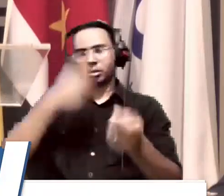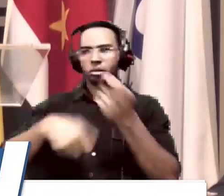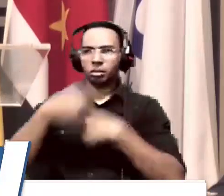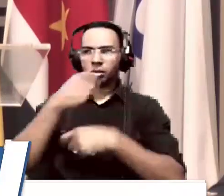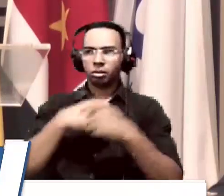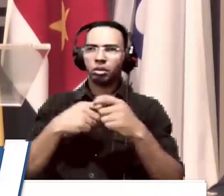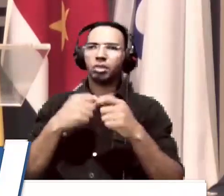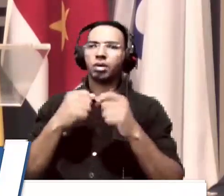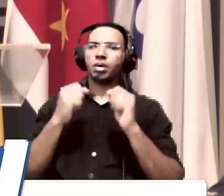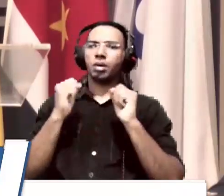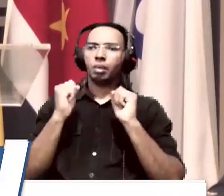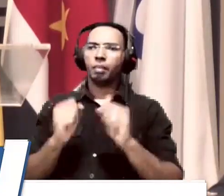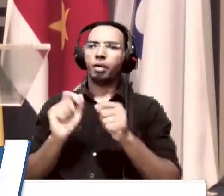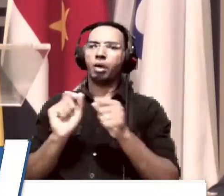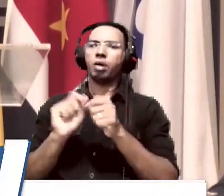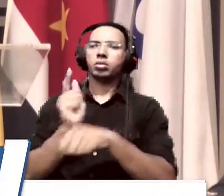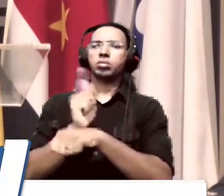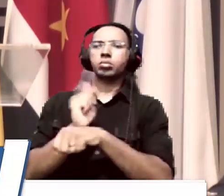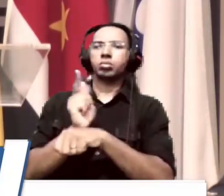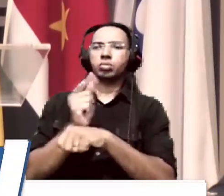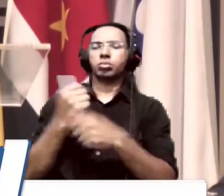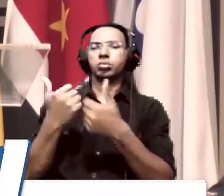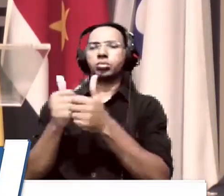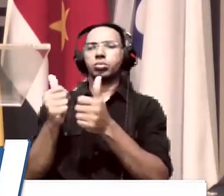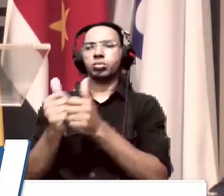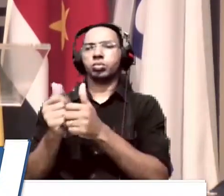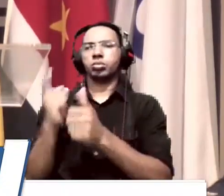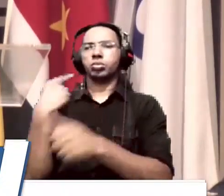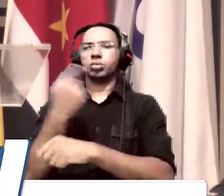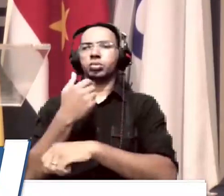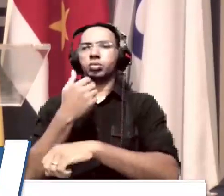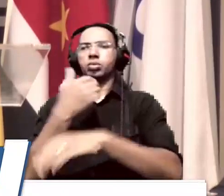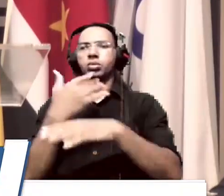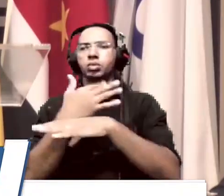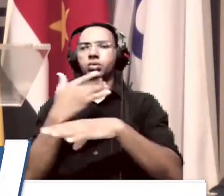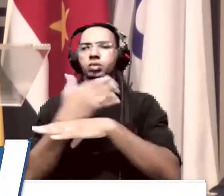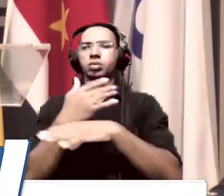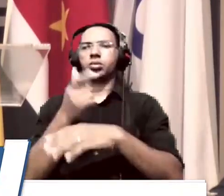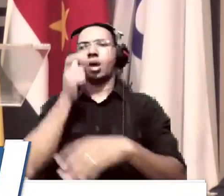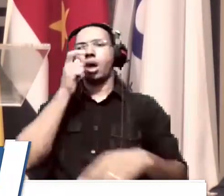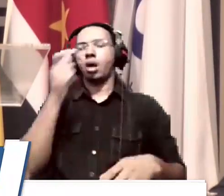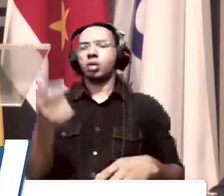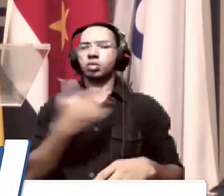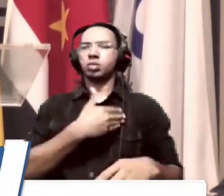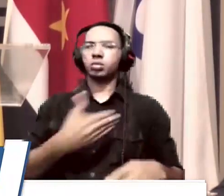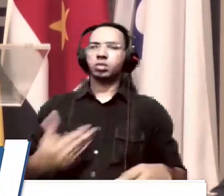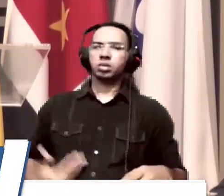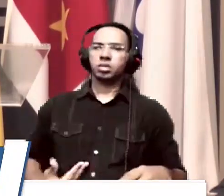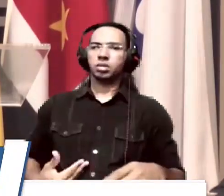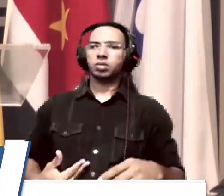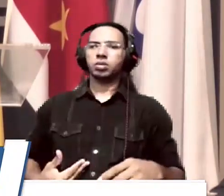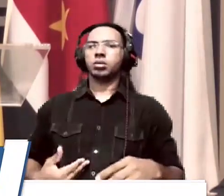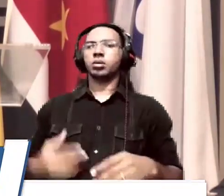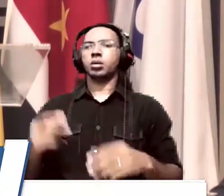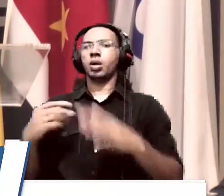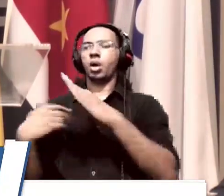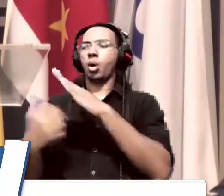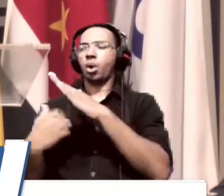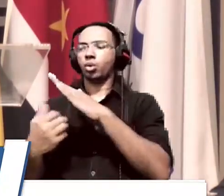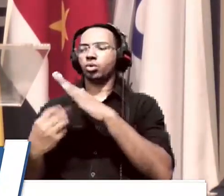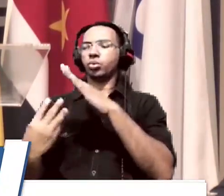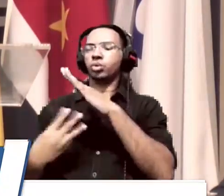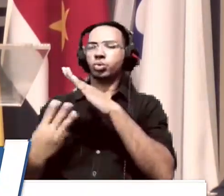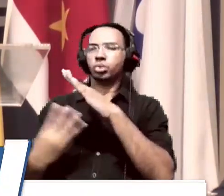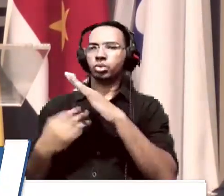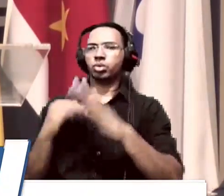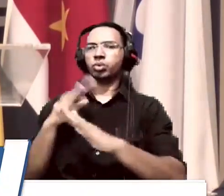municipal faça a gestão do transporte público na nossa cidade, porque isso é tema de interesse público, e a privatização, a terceirização, todo esse